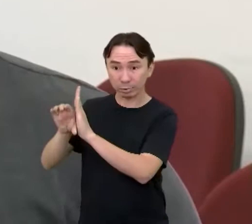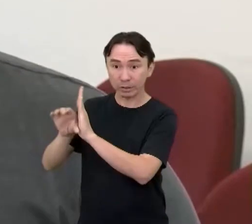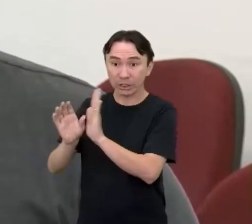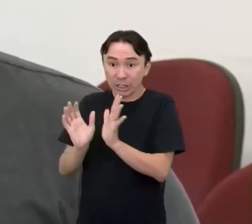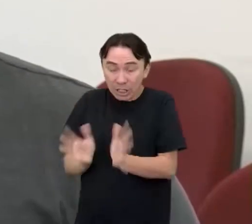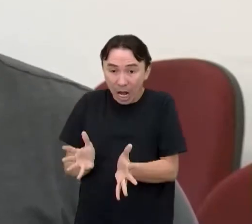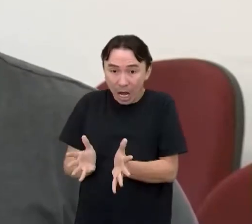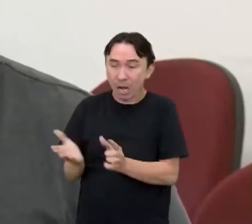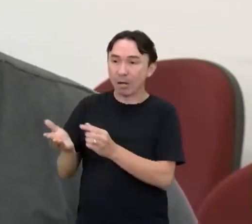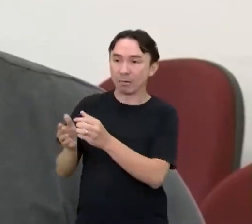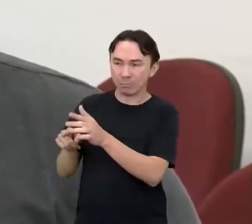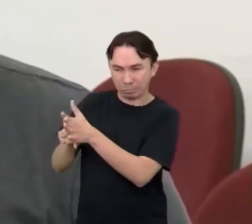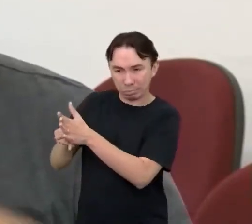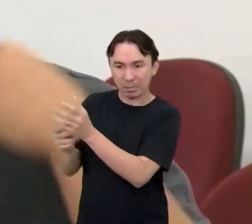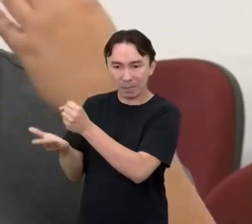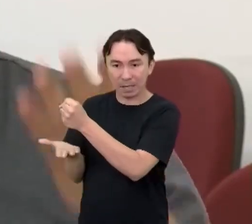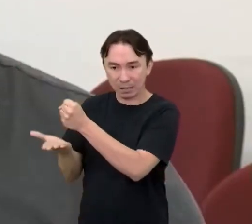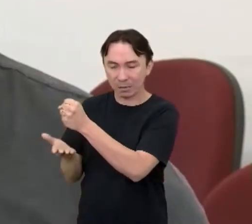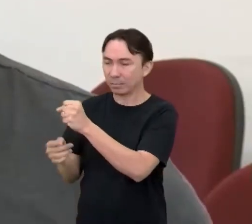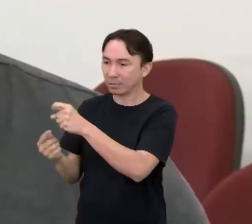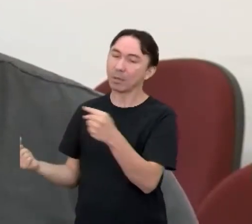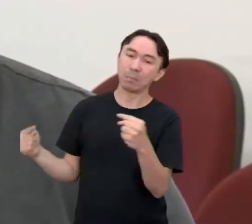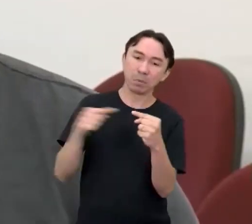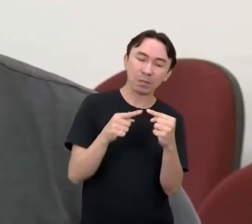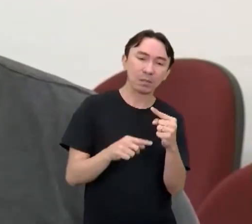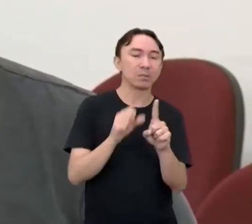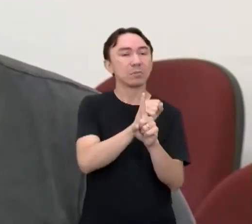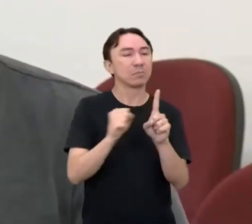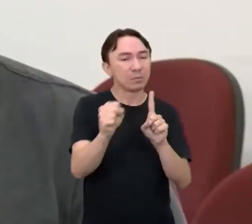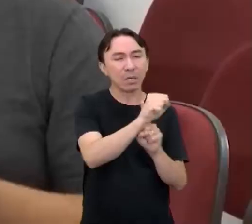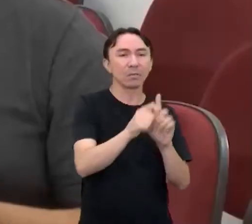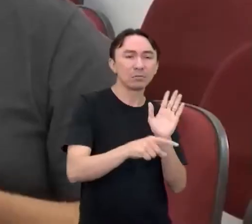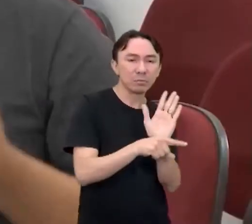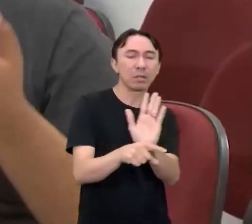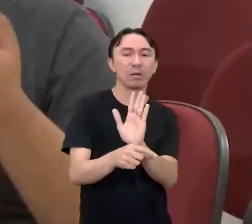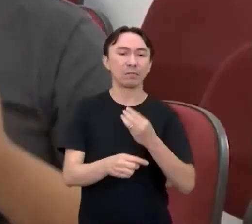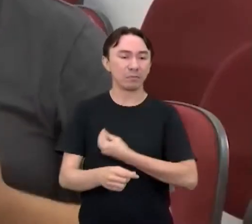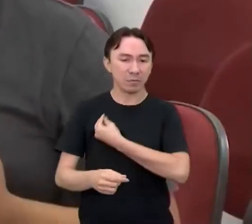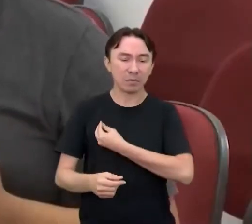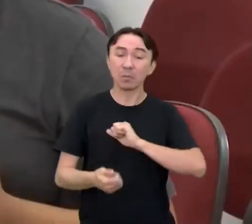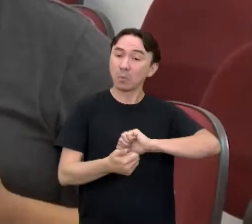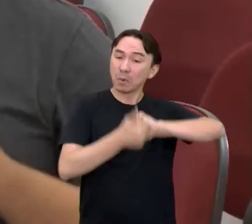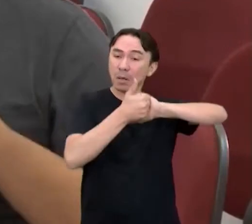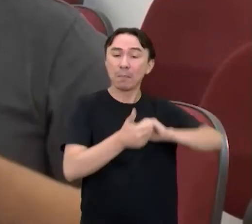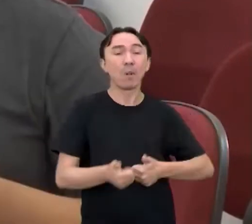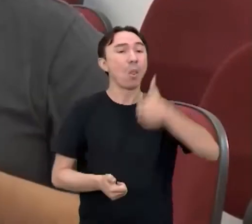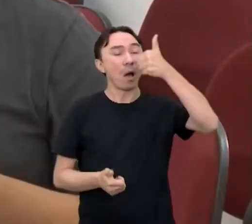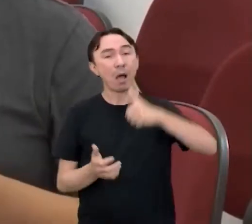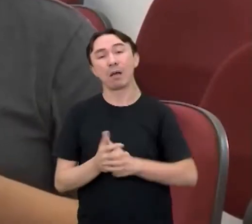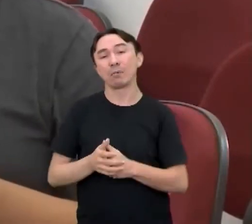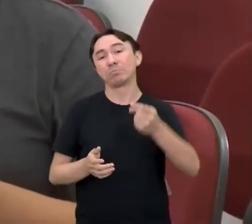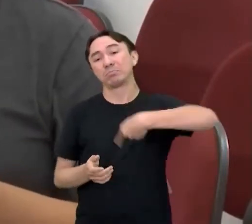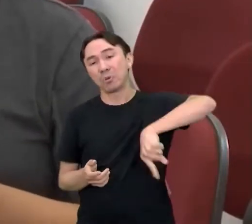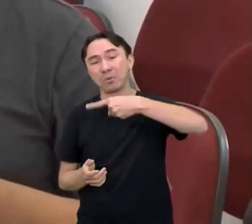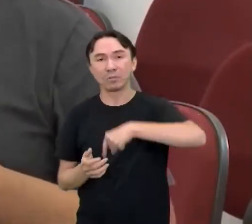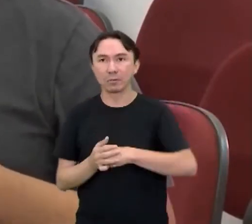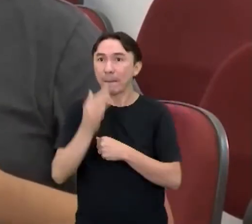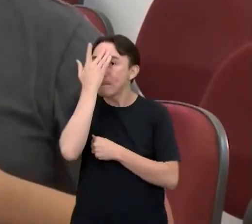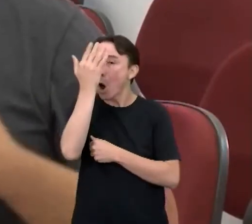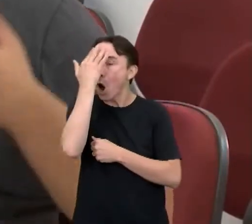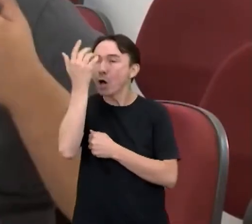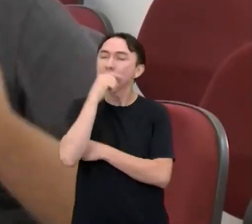básica e aplicá-las para produtos da sociedade, melhorar a qualidade de vida e etc. Então a gente formula hipóteses, ou seja, a gente